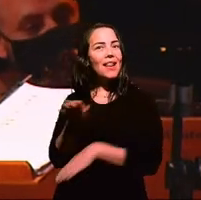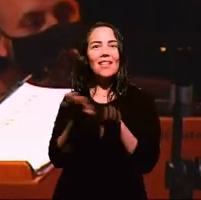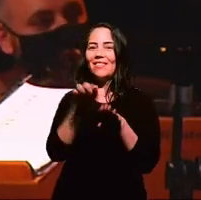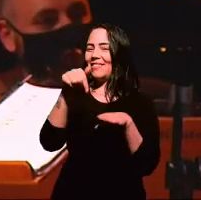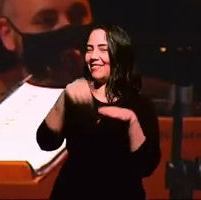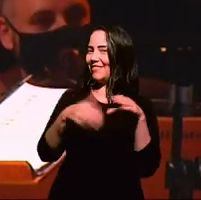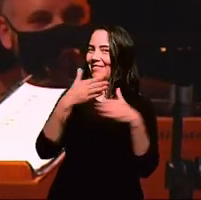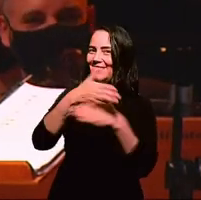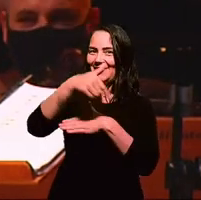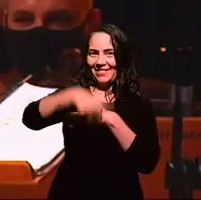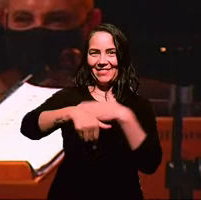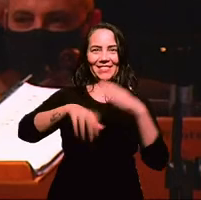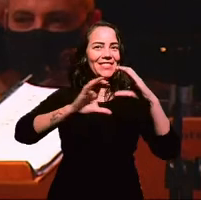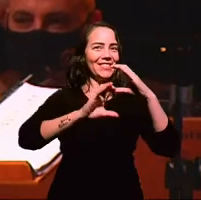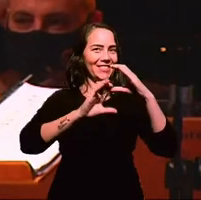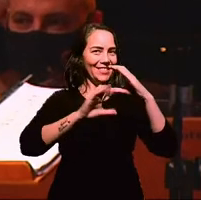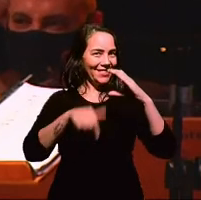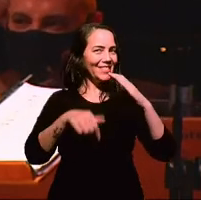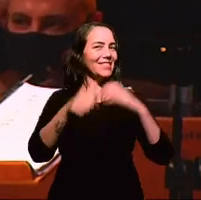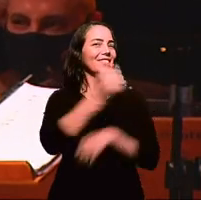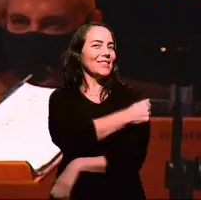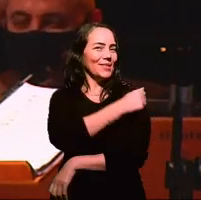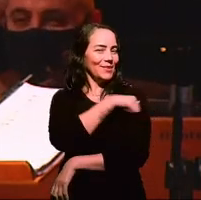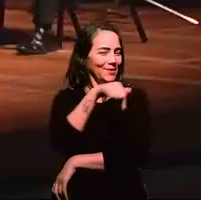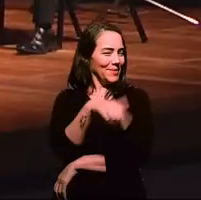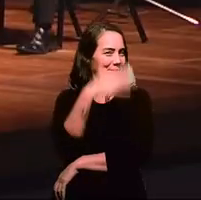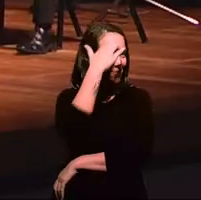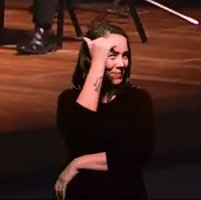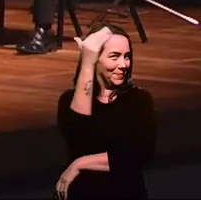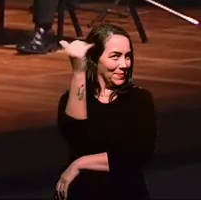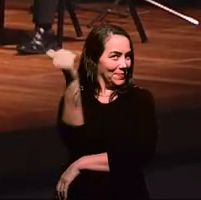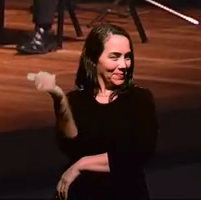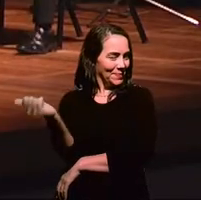da casa, aluna daqui,